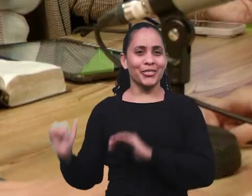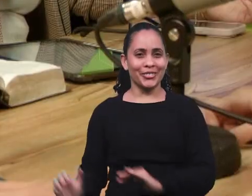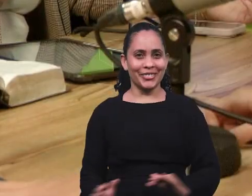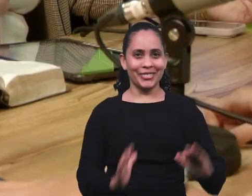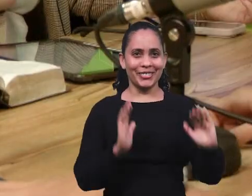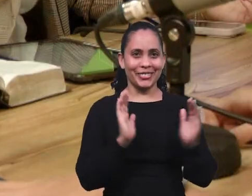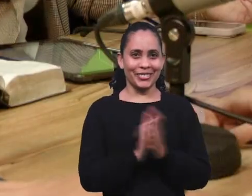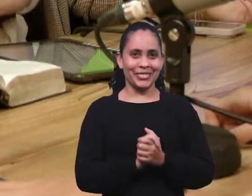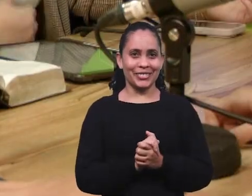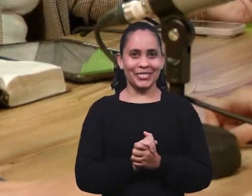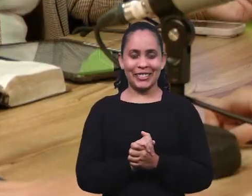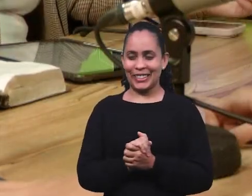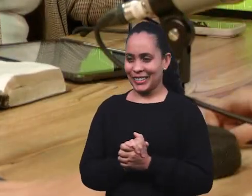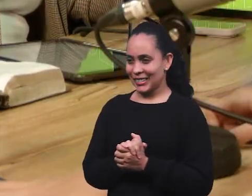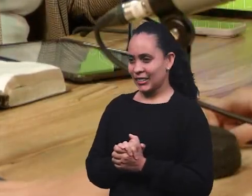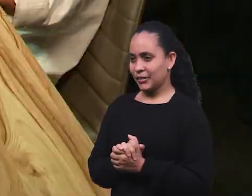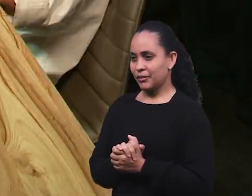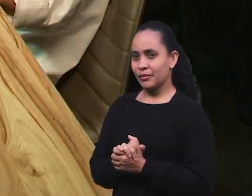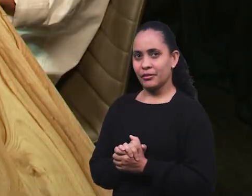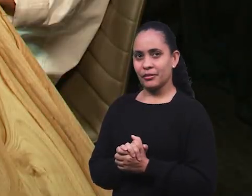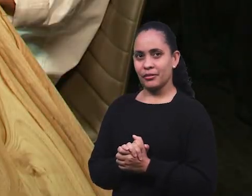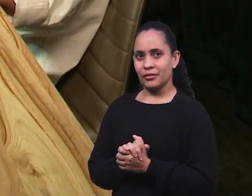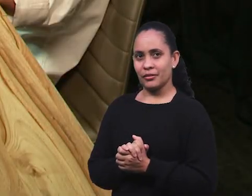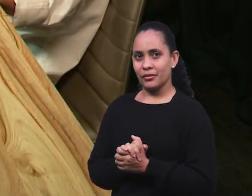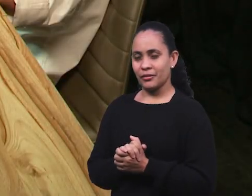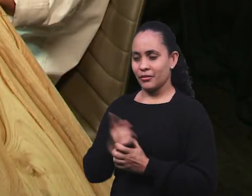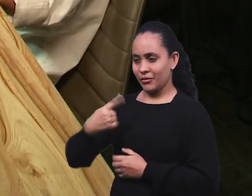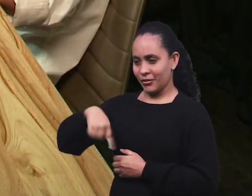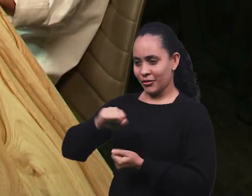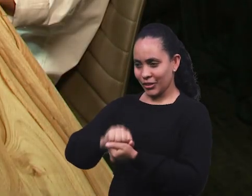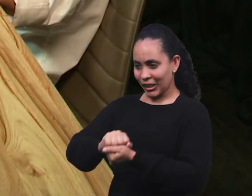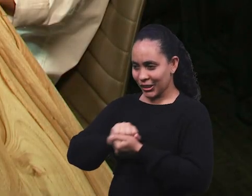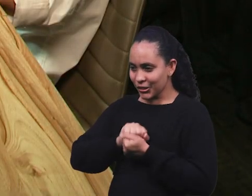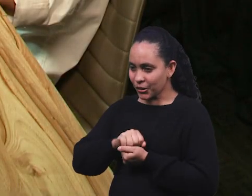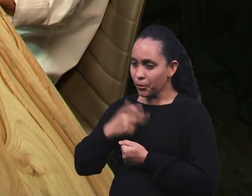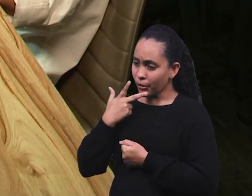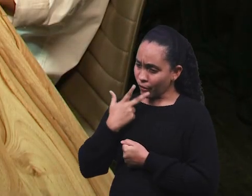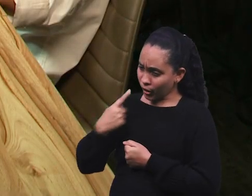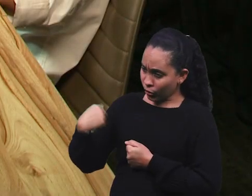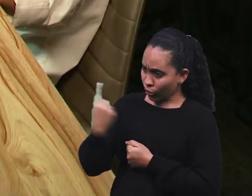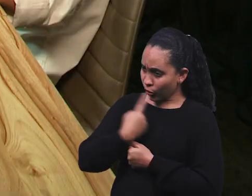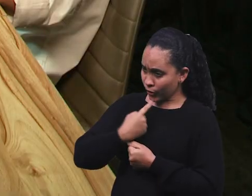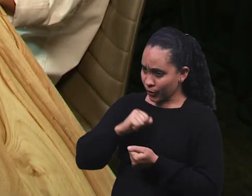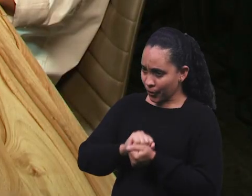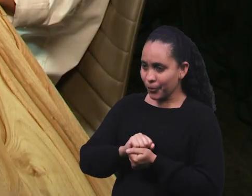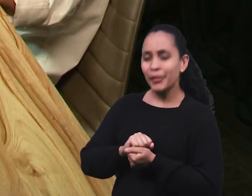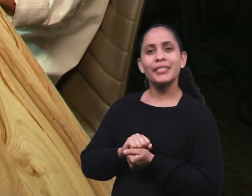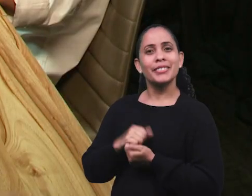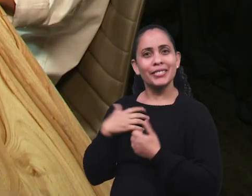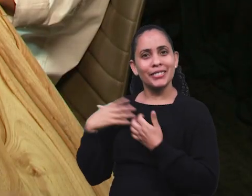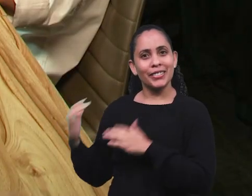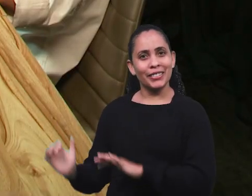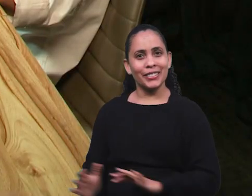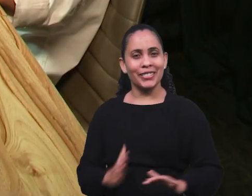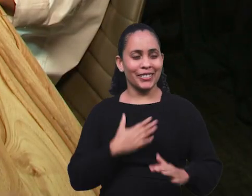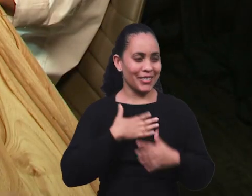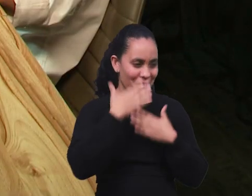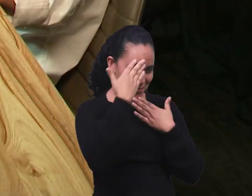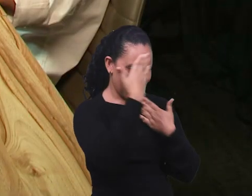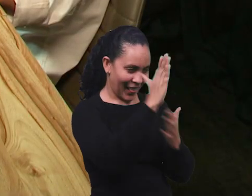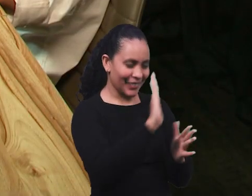isso. Parabéns, tá, por poder estar aqui compartilhando com a gente e também por se sentir à vontade de compartilhar. Sim,